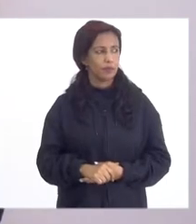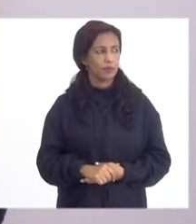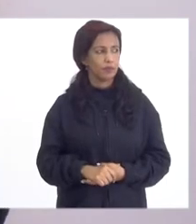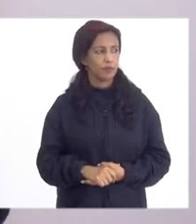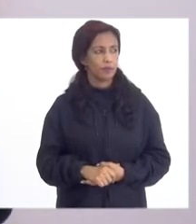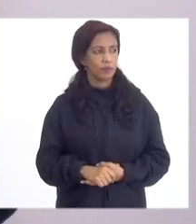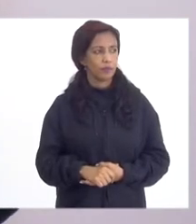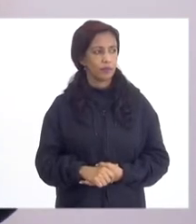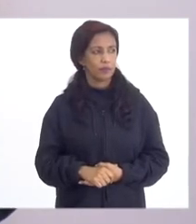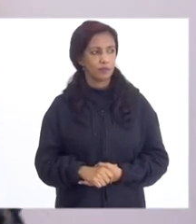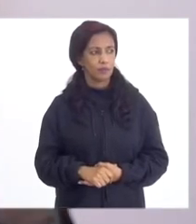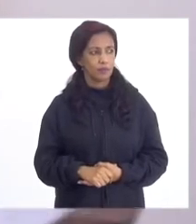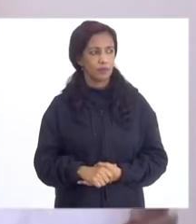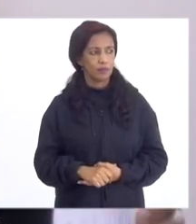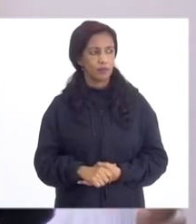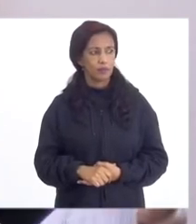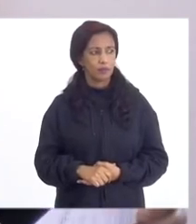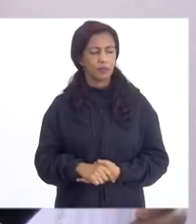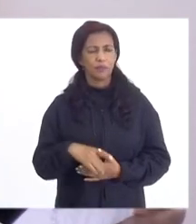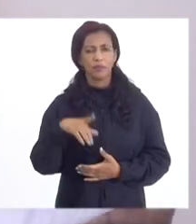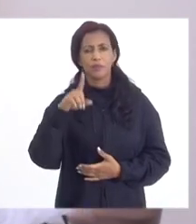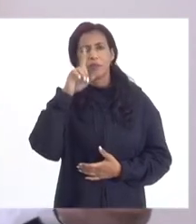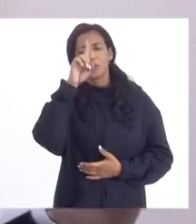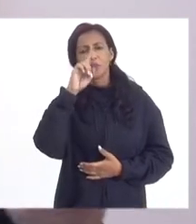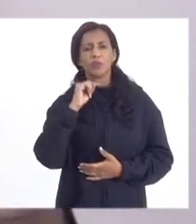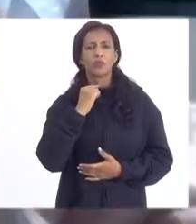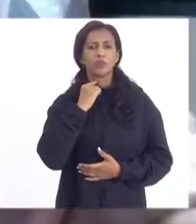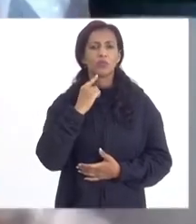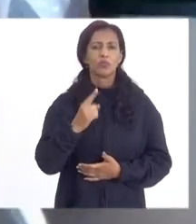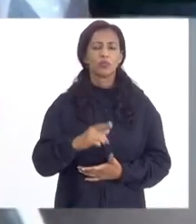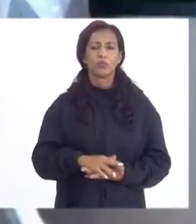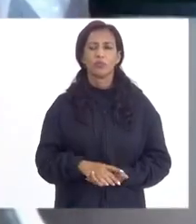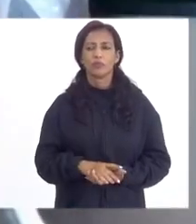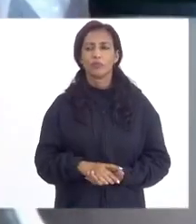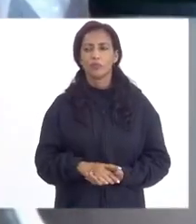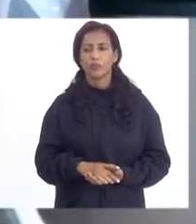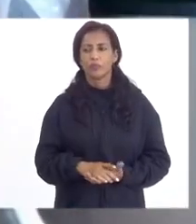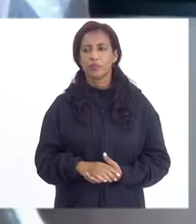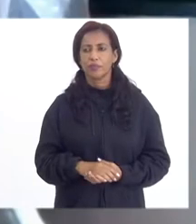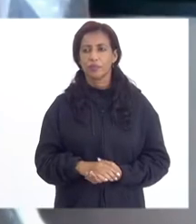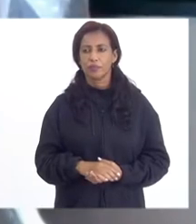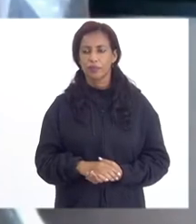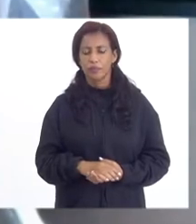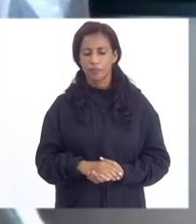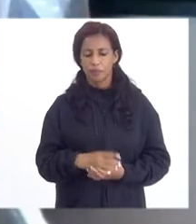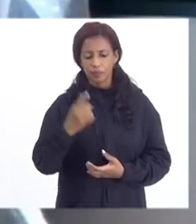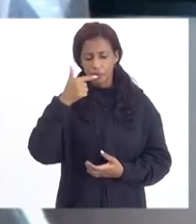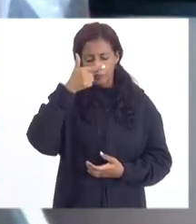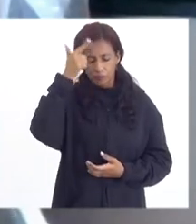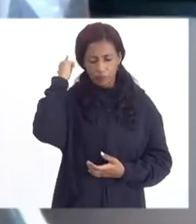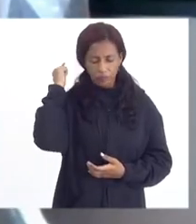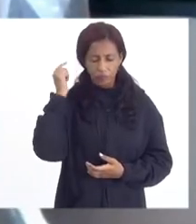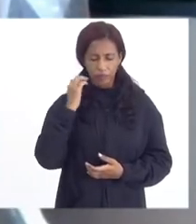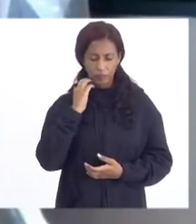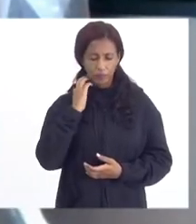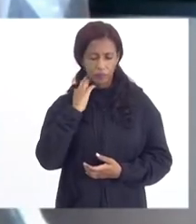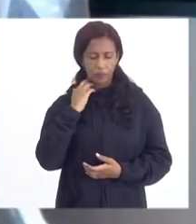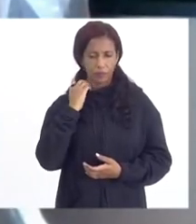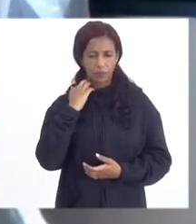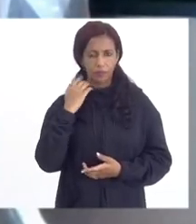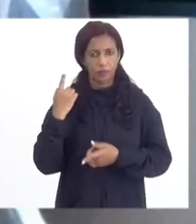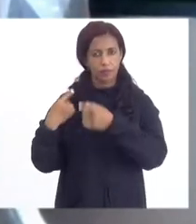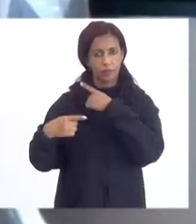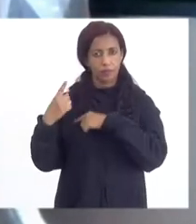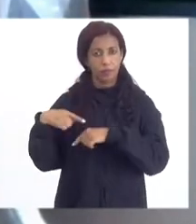aprovado. Presidente, só um esclarecimento aqui, retroativo. Luiz Paulo, aquela anterior